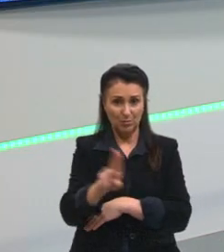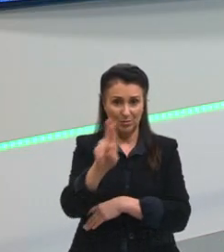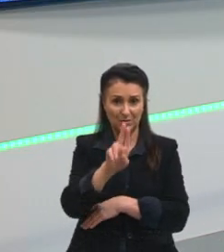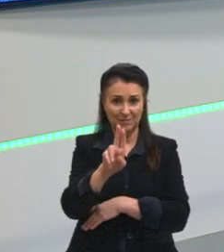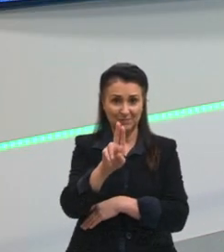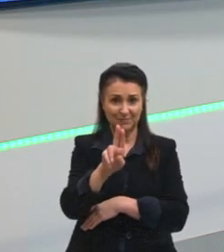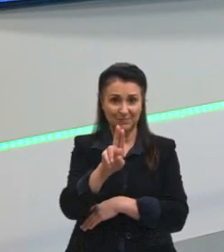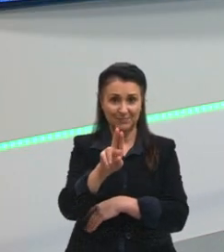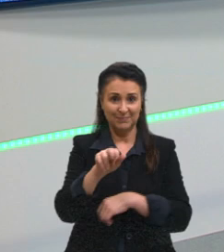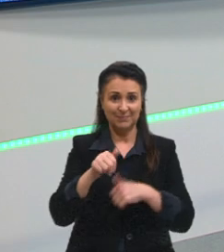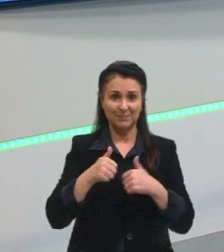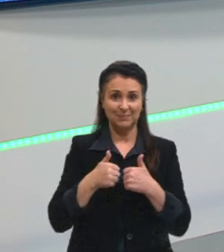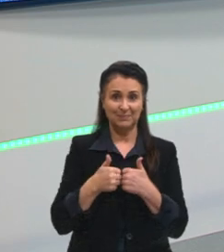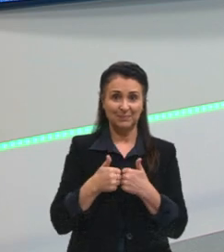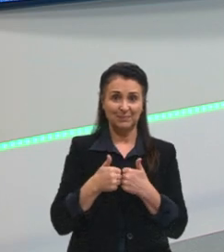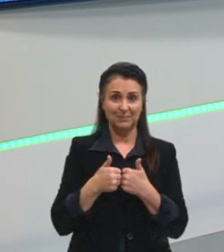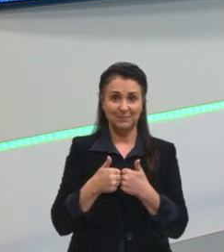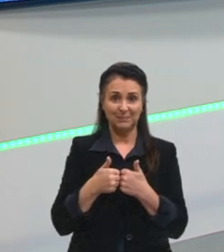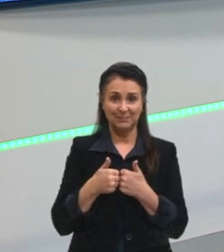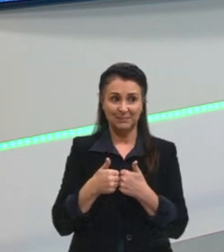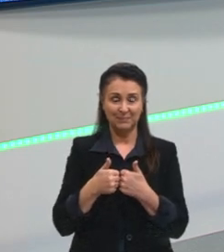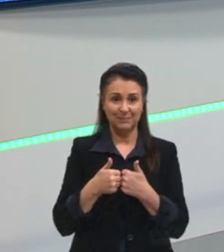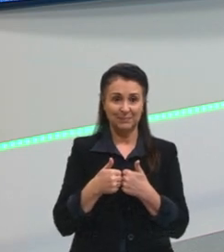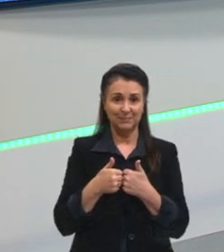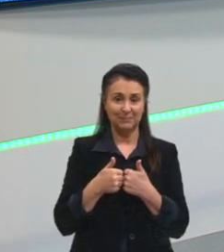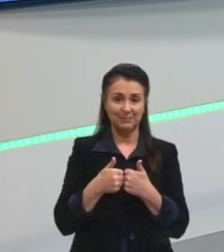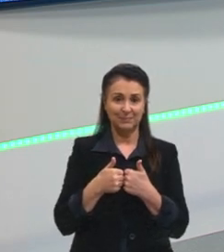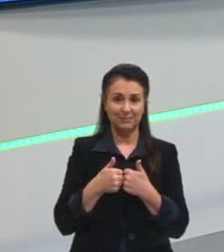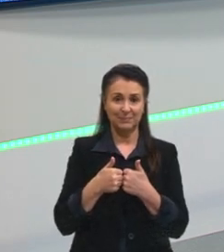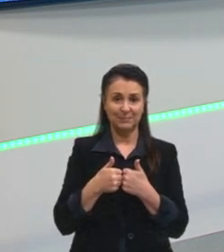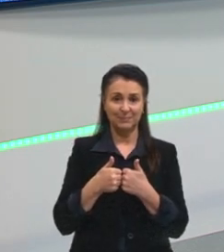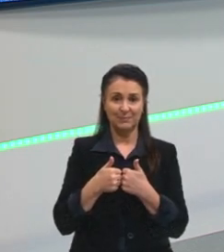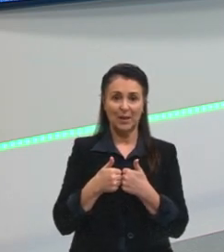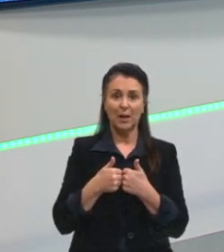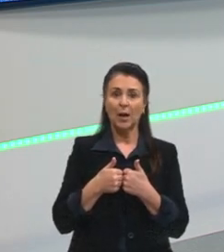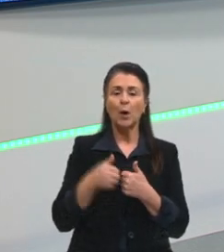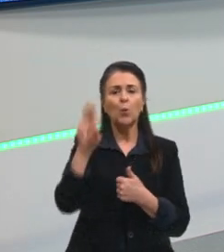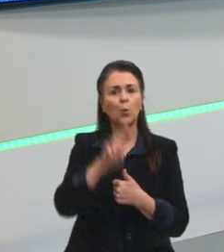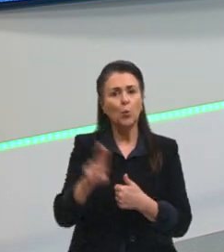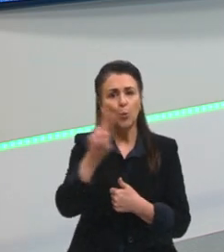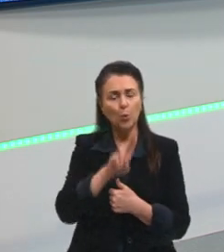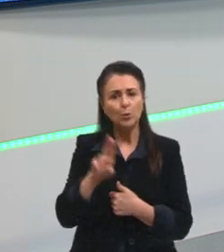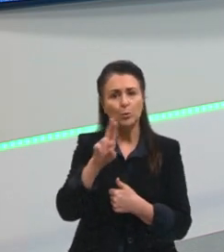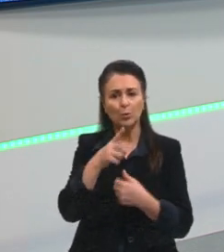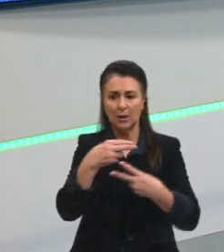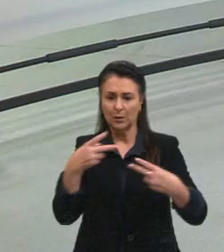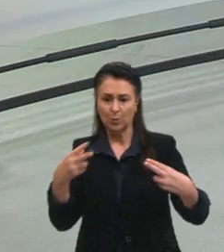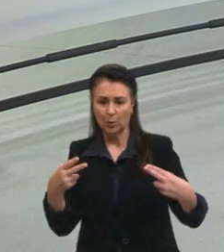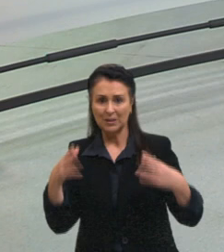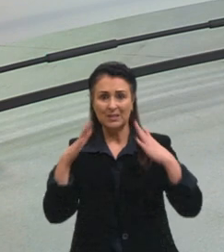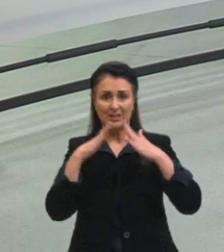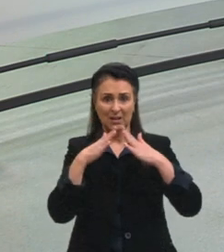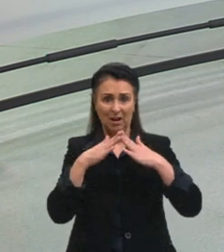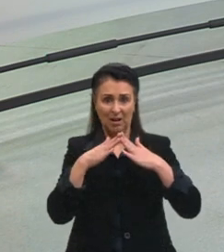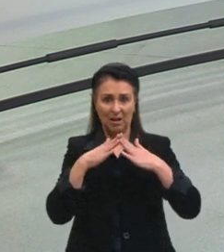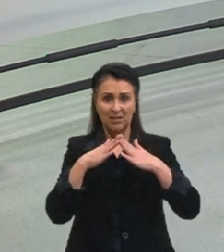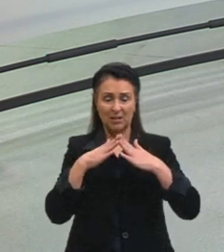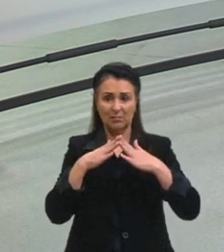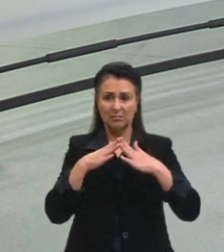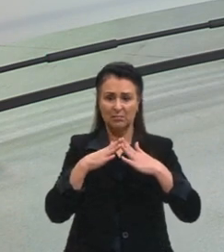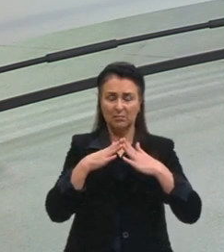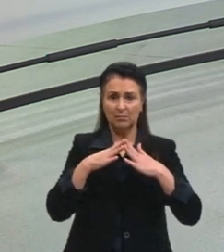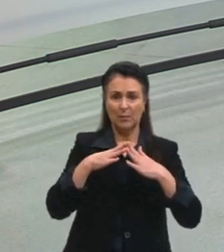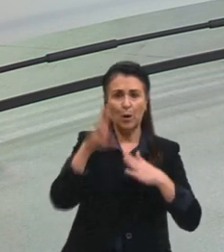Olá tudo bem a questão do tempo e com a vinda então dos aparelhos eletrodomésticos para o Brasil